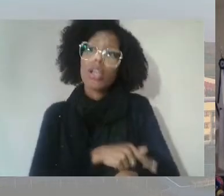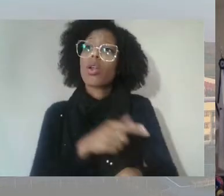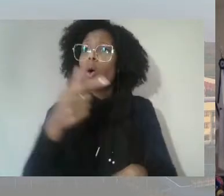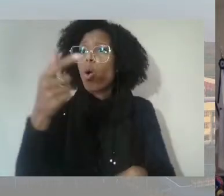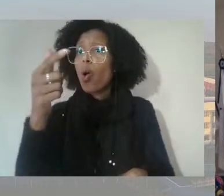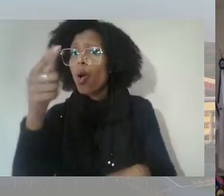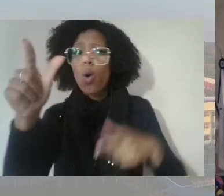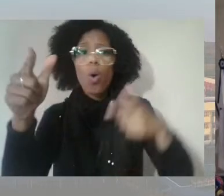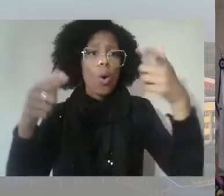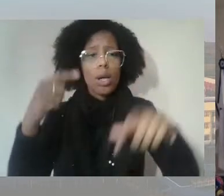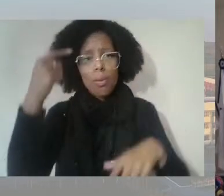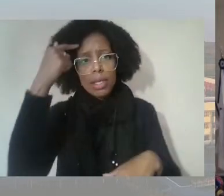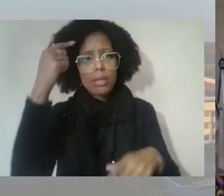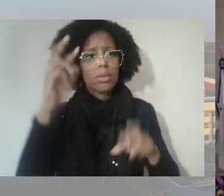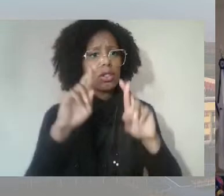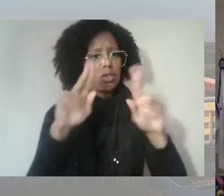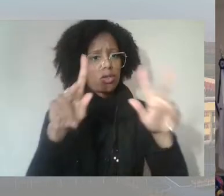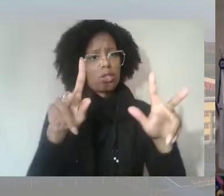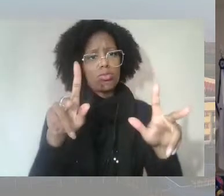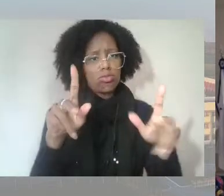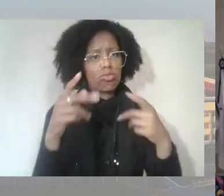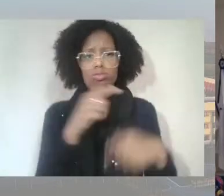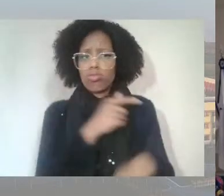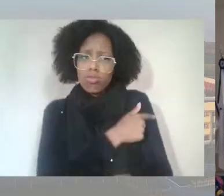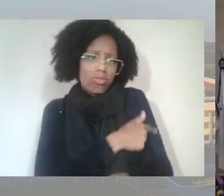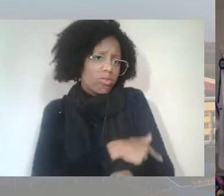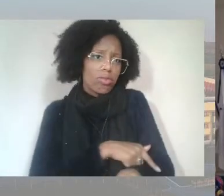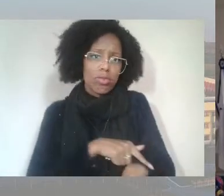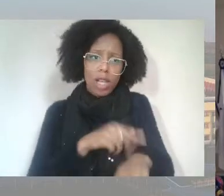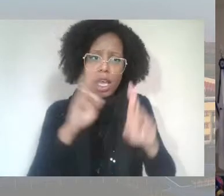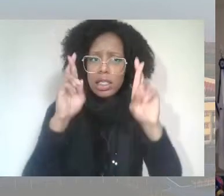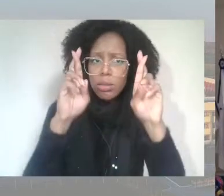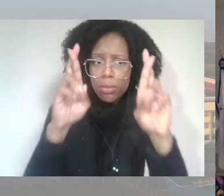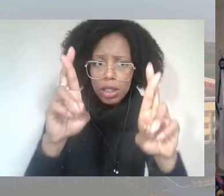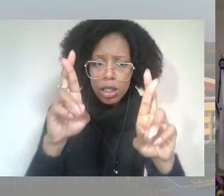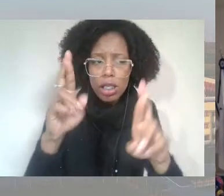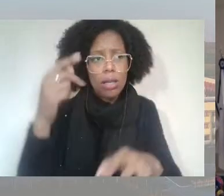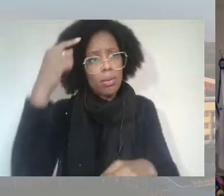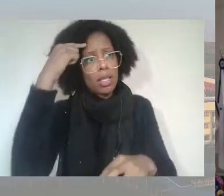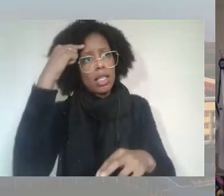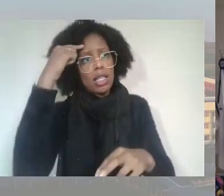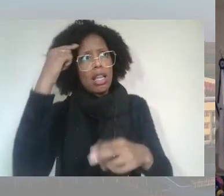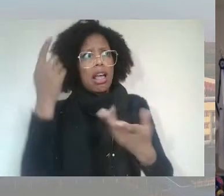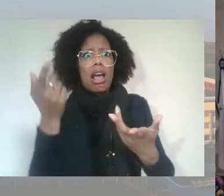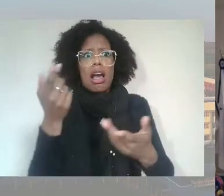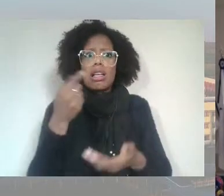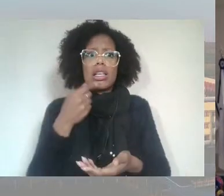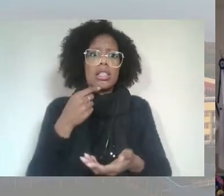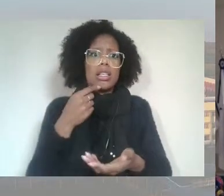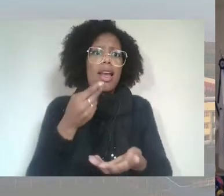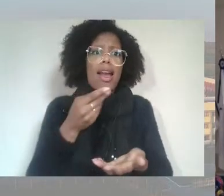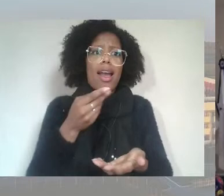são legítimas, né? E não acho que nós tenhamos sido irresponsáveis. Eu acho que